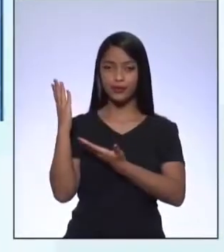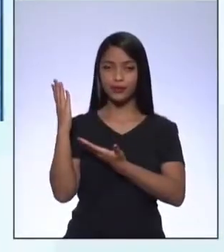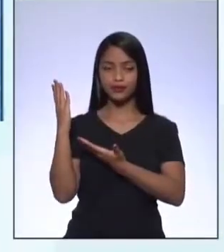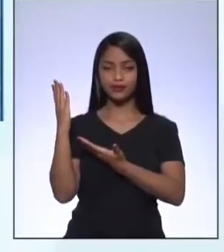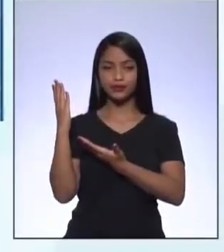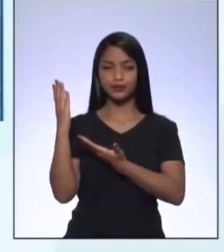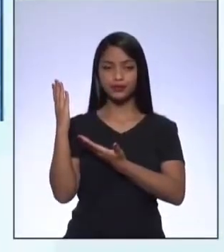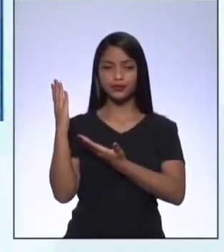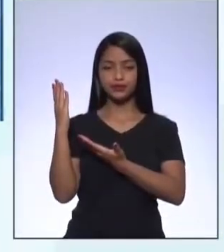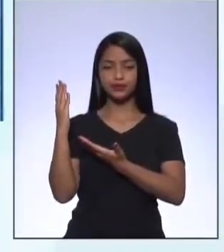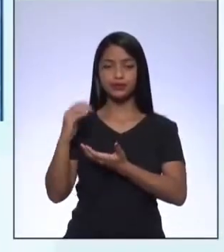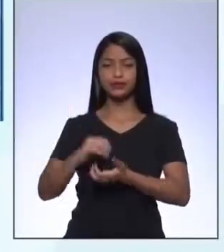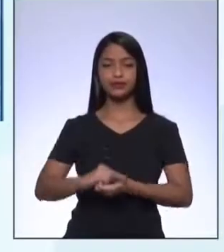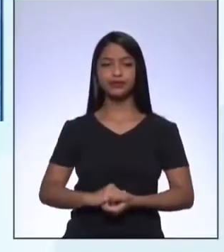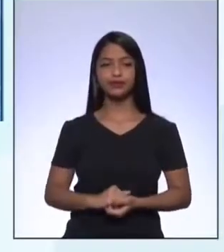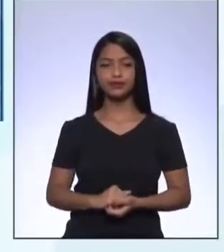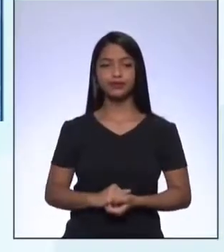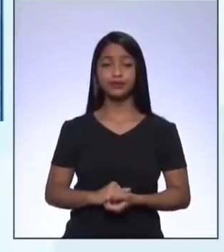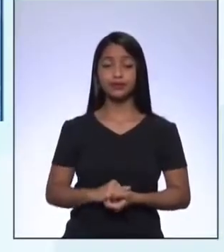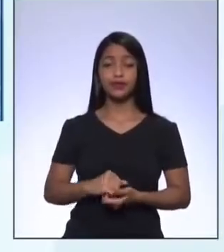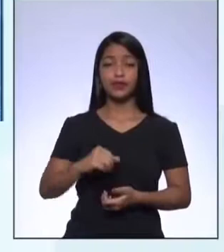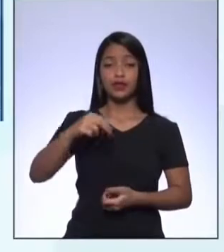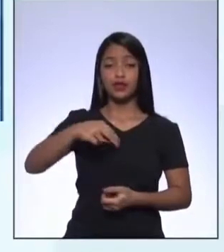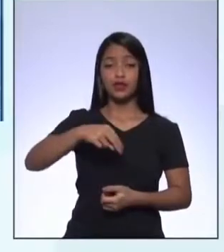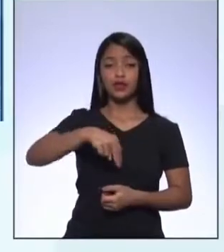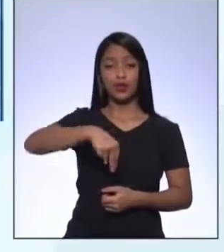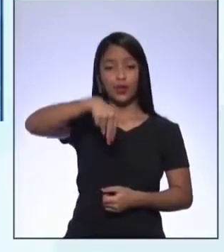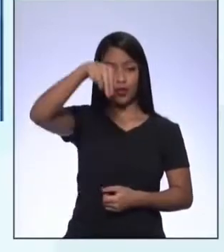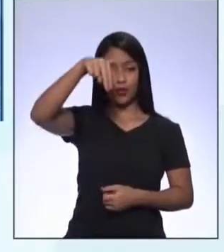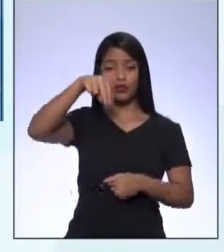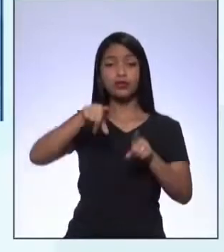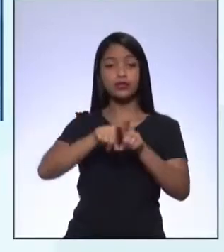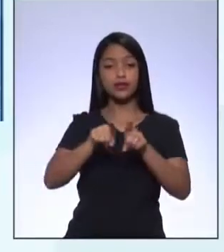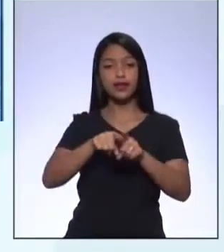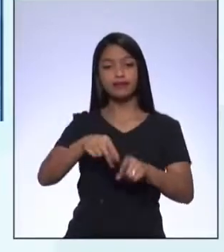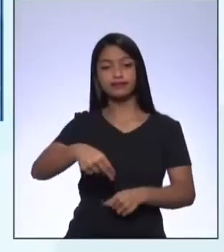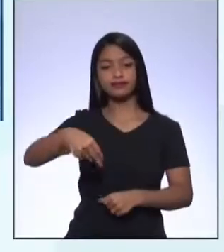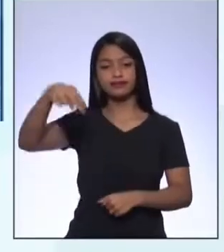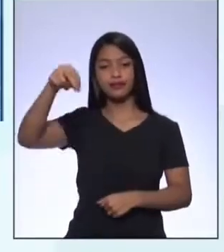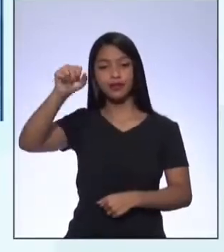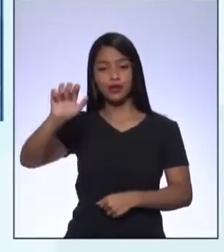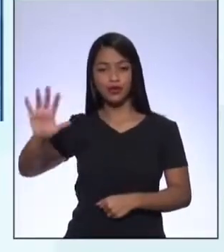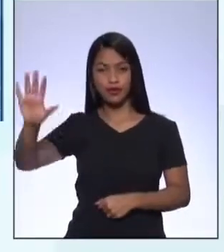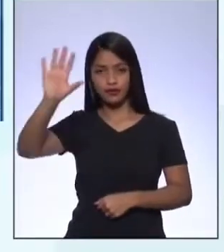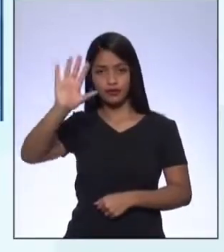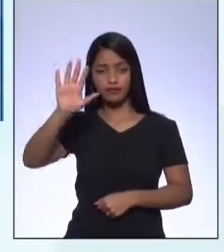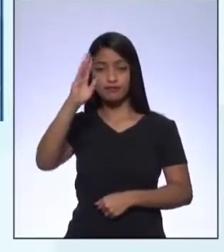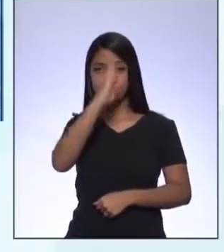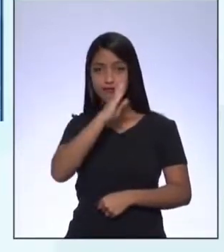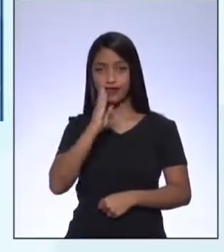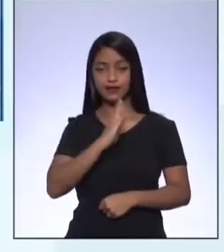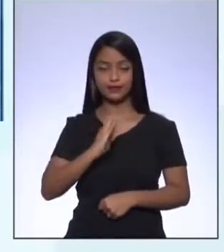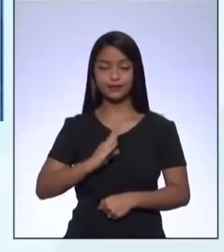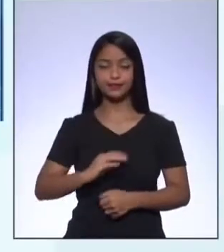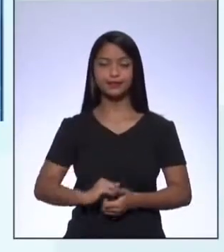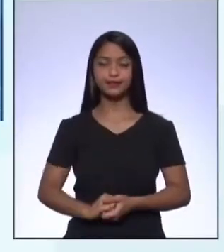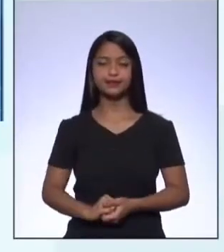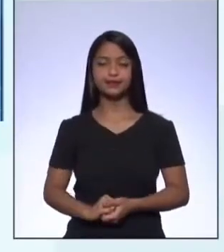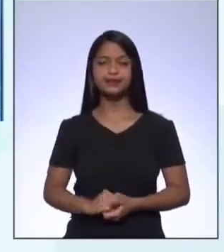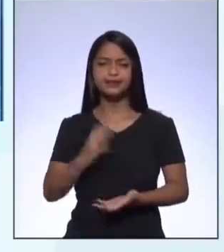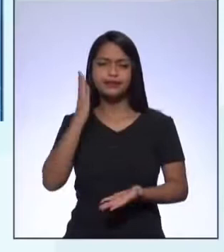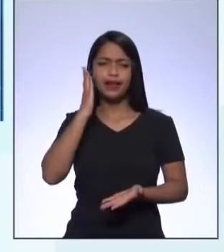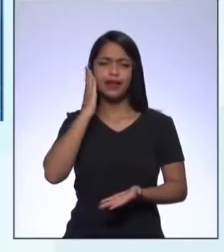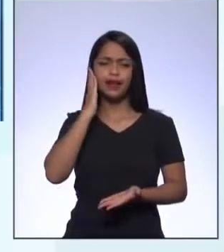está mostrando a parte mais norte e nordeste do nosso país, tá bom? Então, né, vocês sabem aí